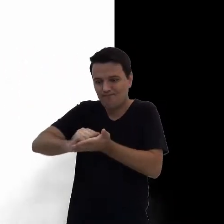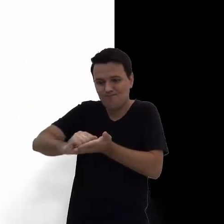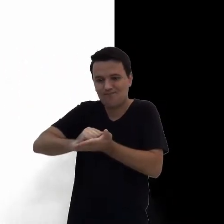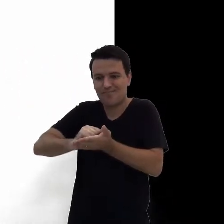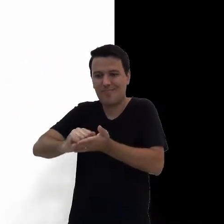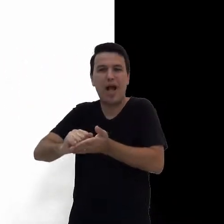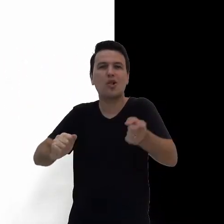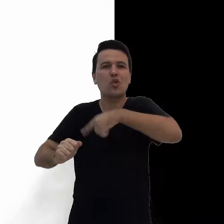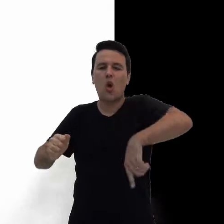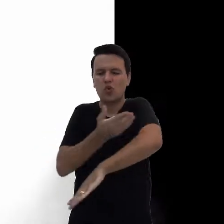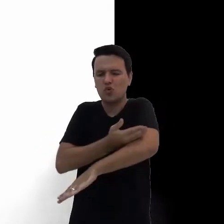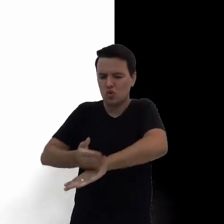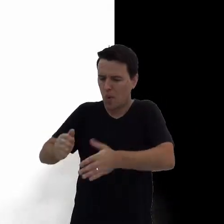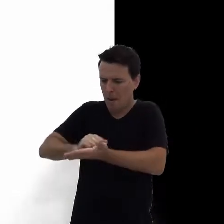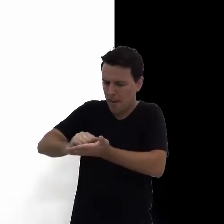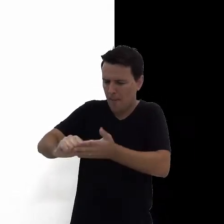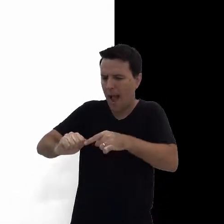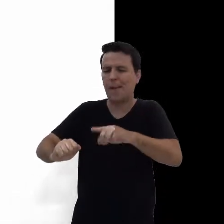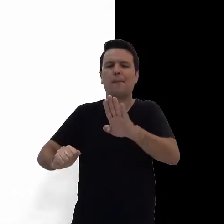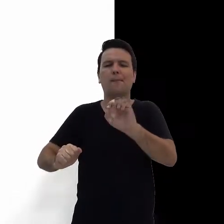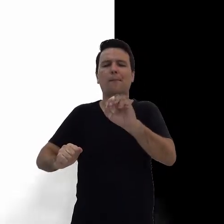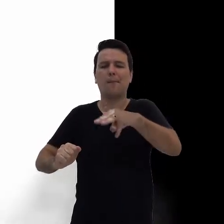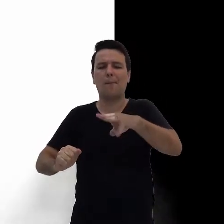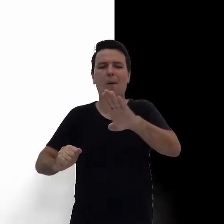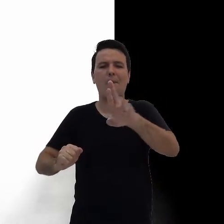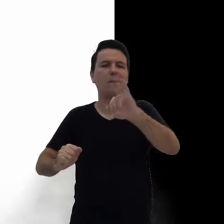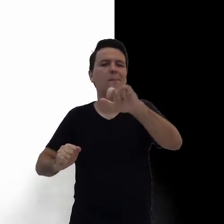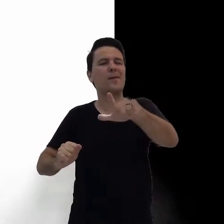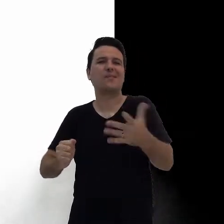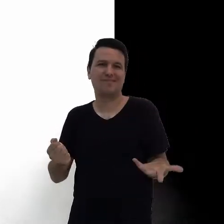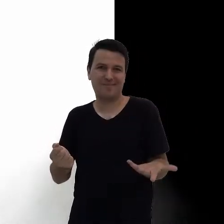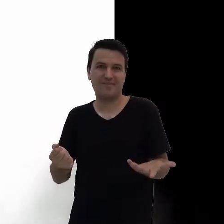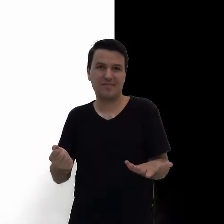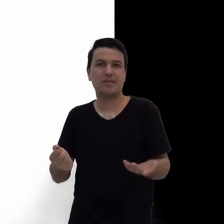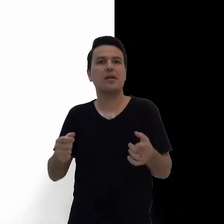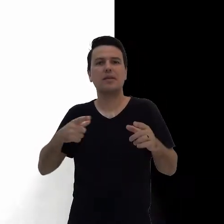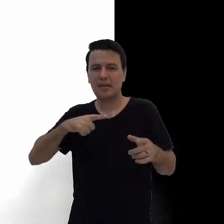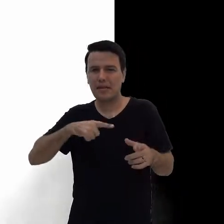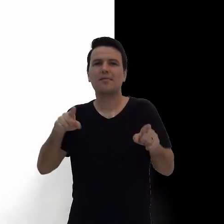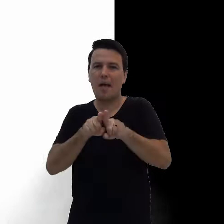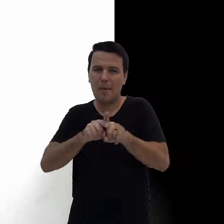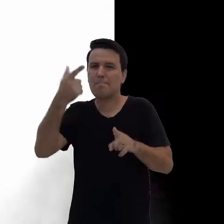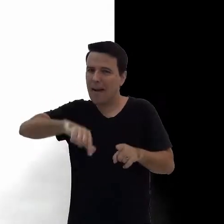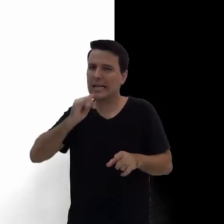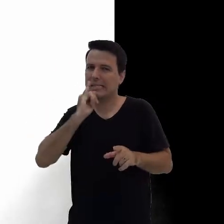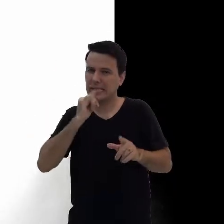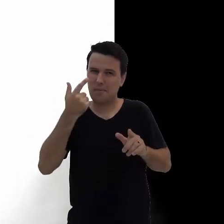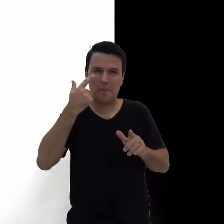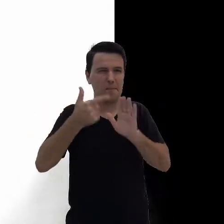aço, nós acabamos chamando o produto pelo nome da marca. E eu mostro para vocês mais alguns